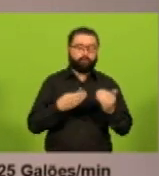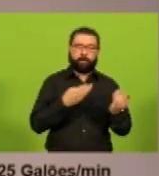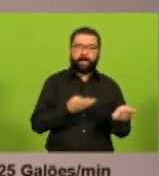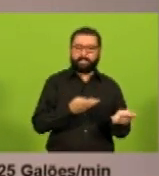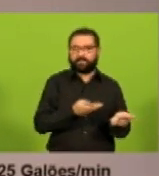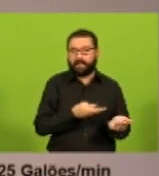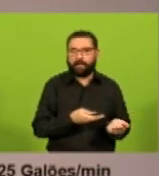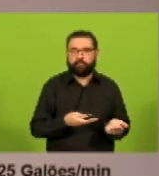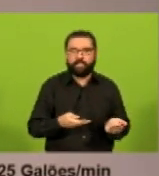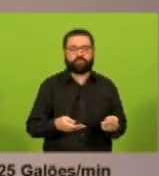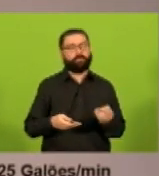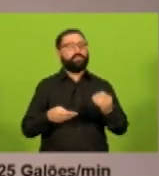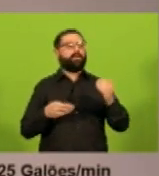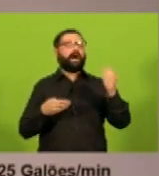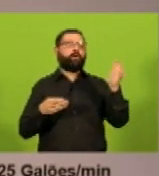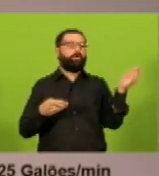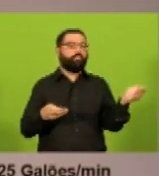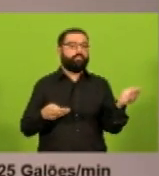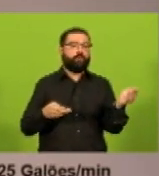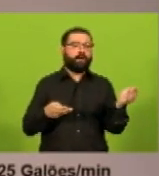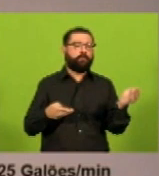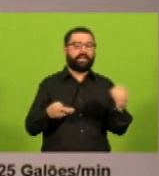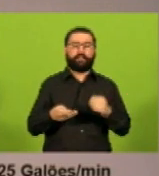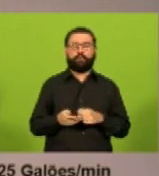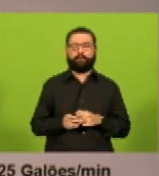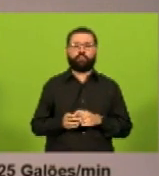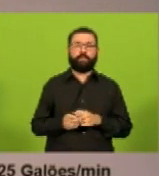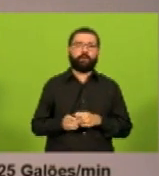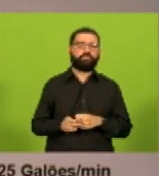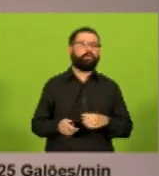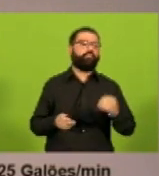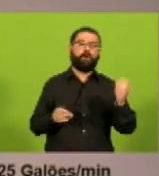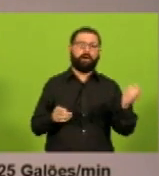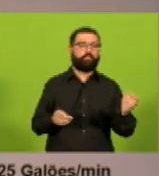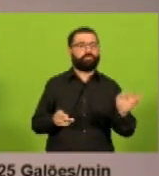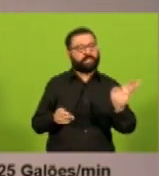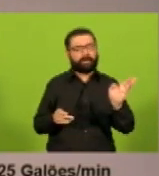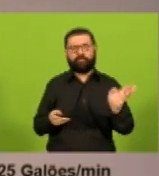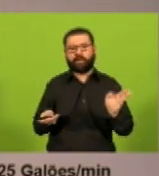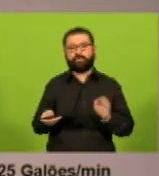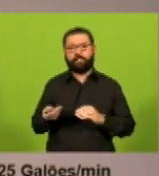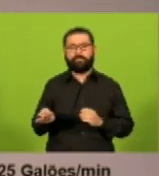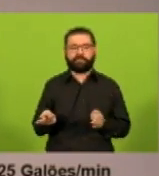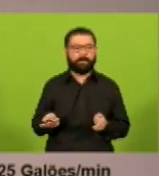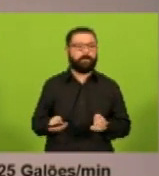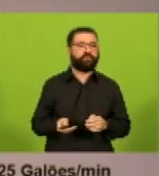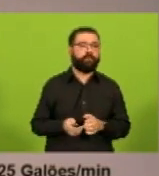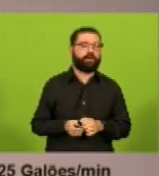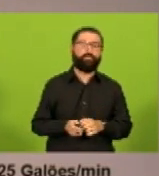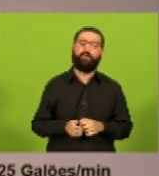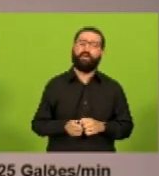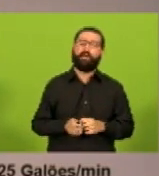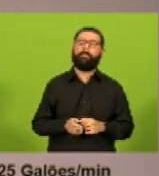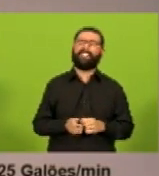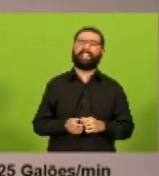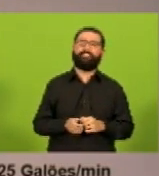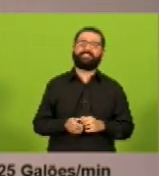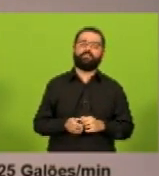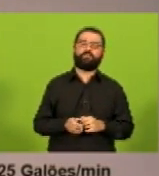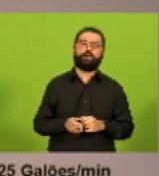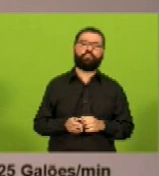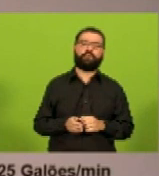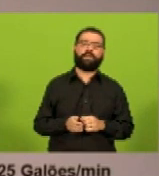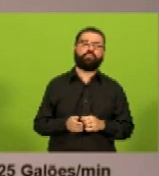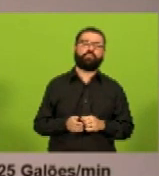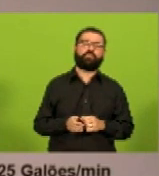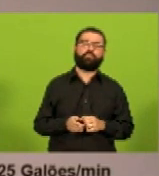foi normatizado isso, a nomenclatura dos bicos, o ângulo já está fácil ali, vai ser em graus mesmo, mas a